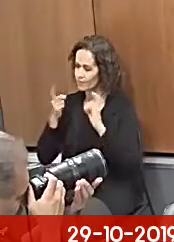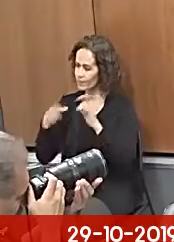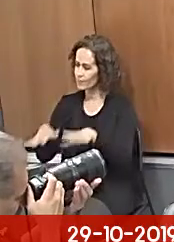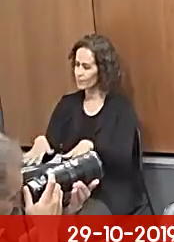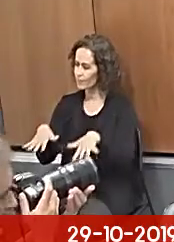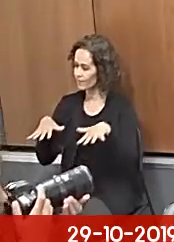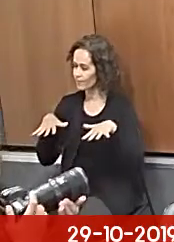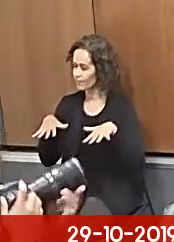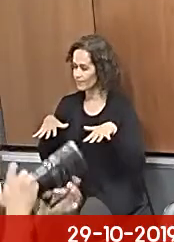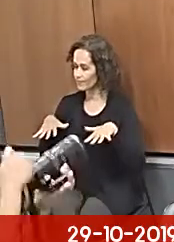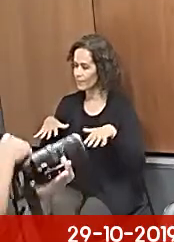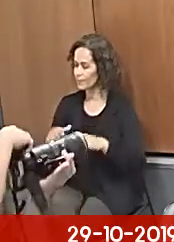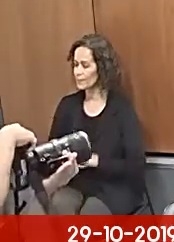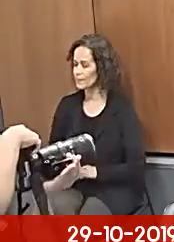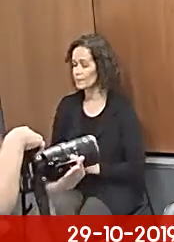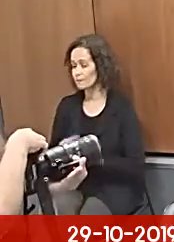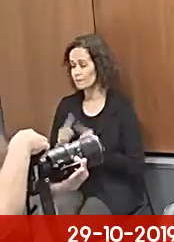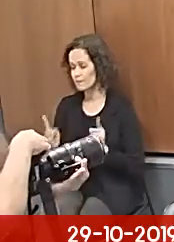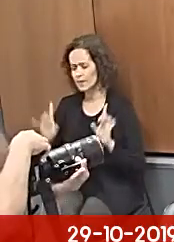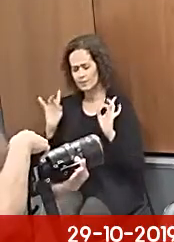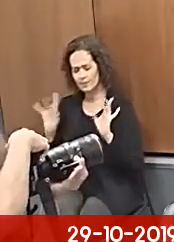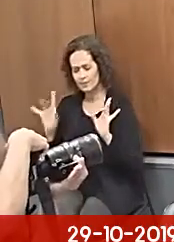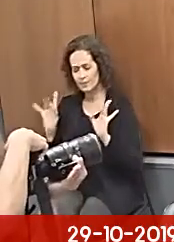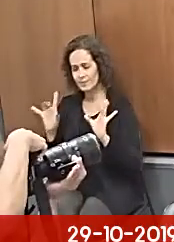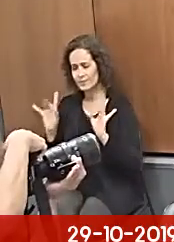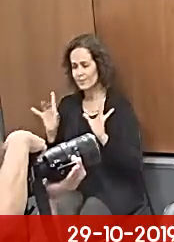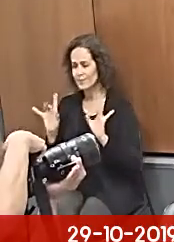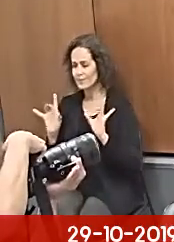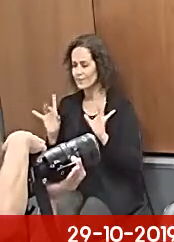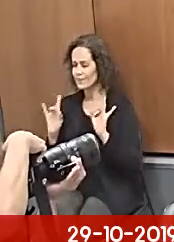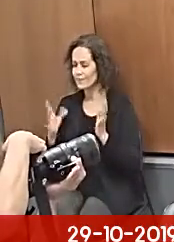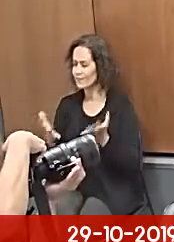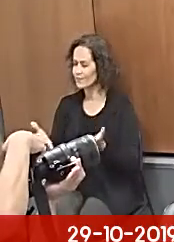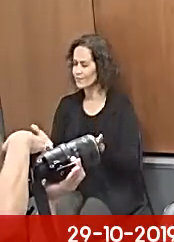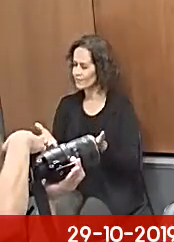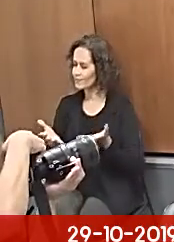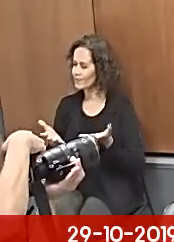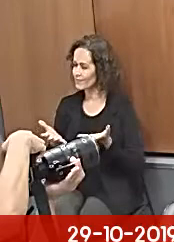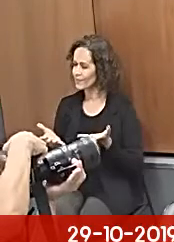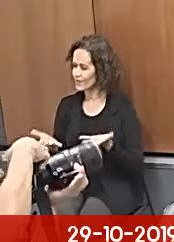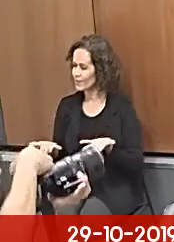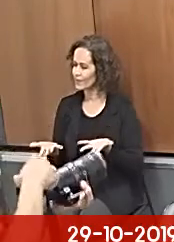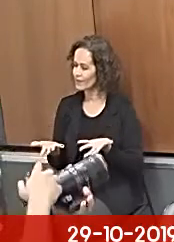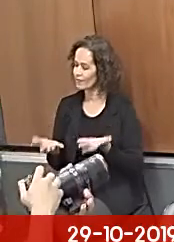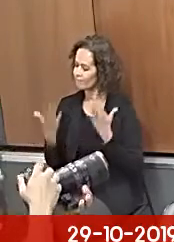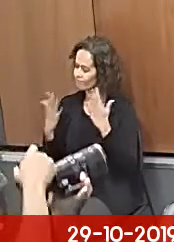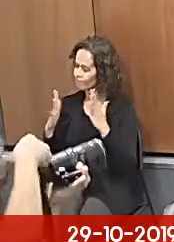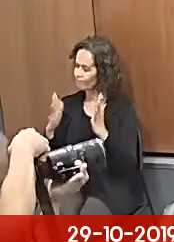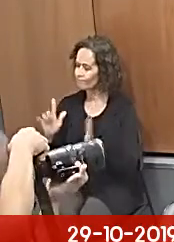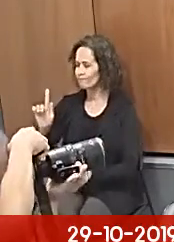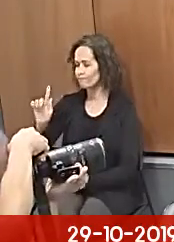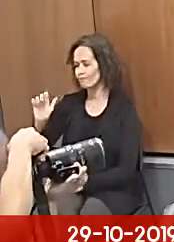audiência, mas de uma forma especial, eu queria acolher aqui o Gabriel.